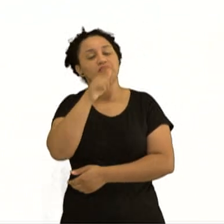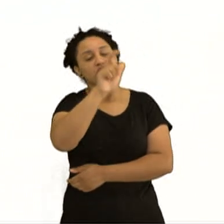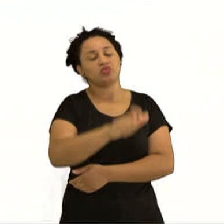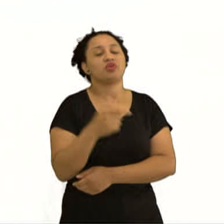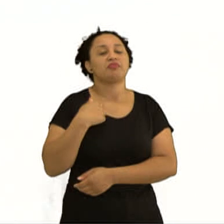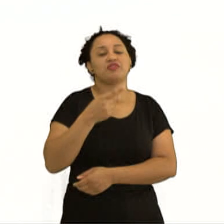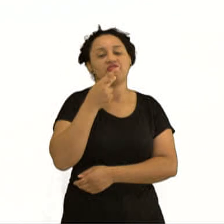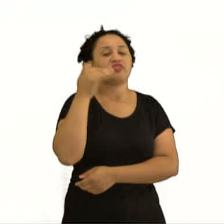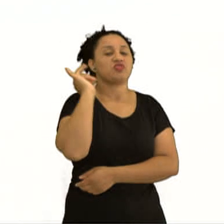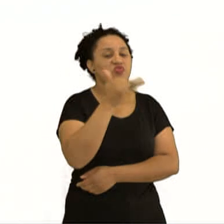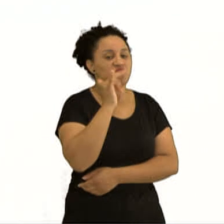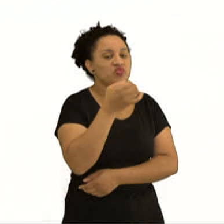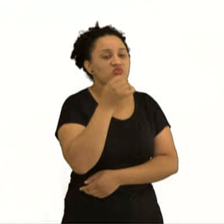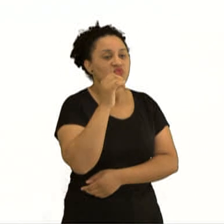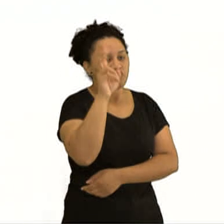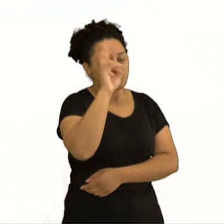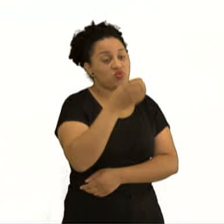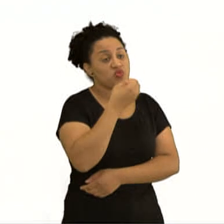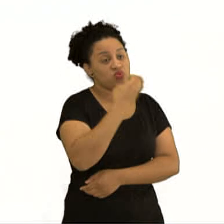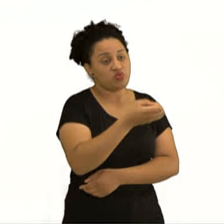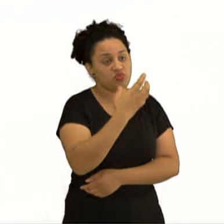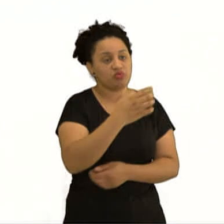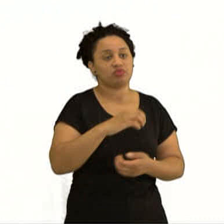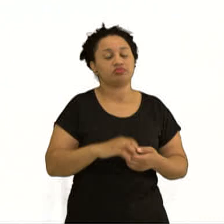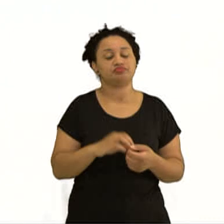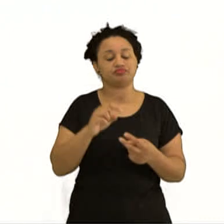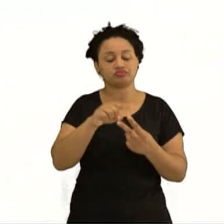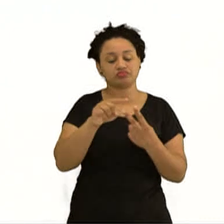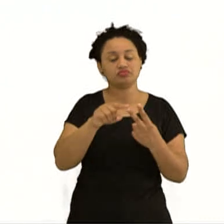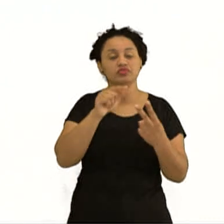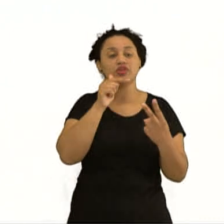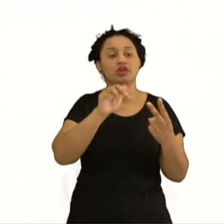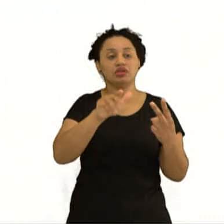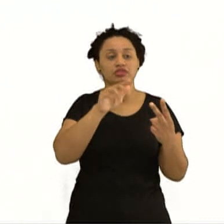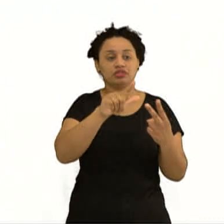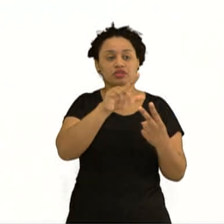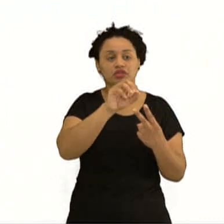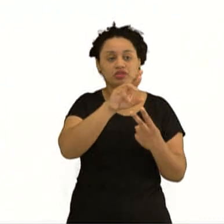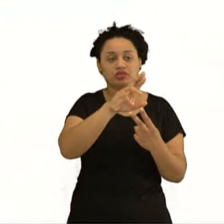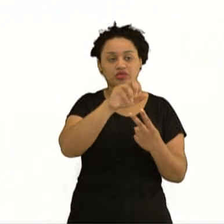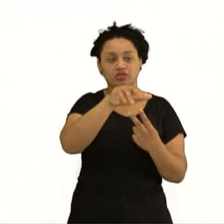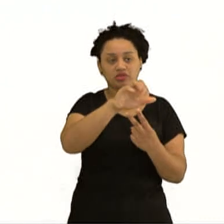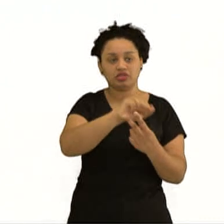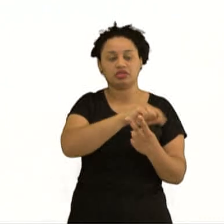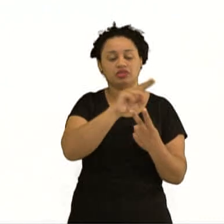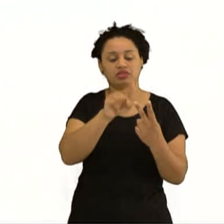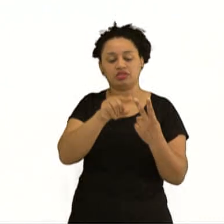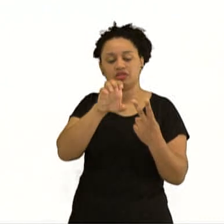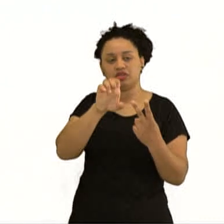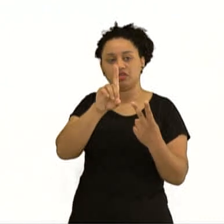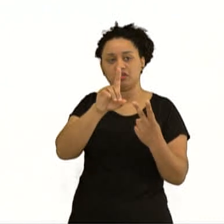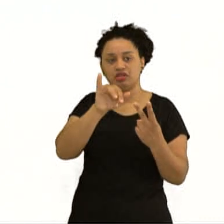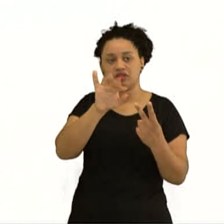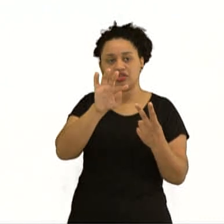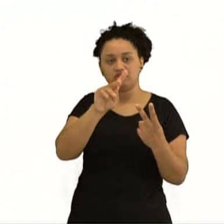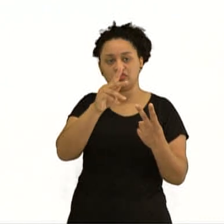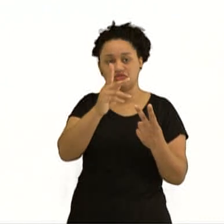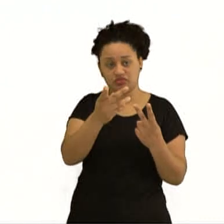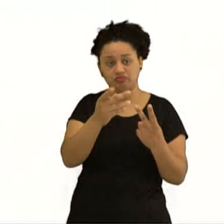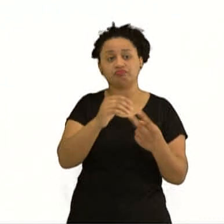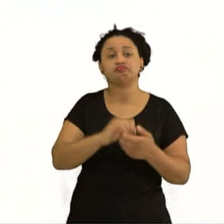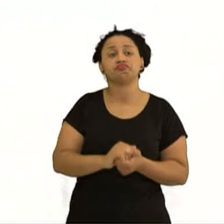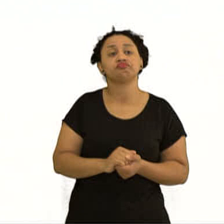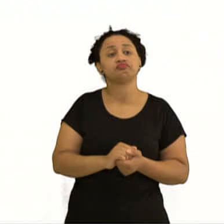história. As irmãs Lorraine, Edith e Alice, filhas de Henry, em 4 de julho